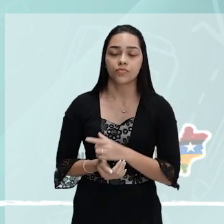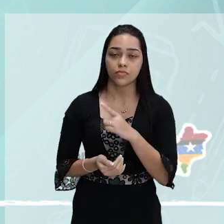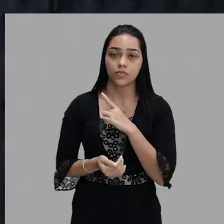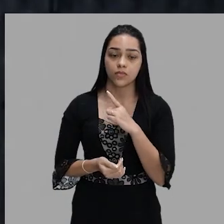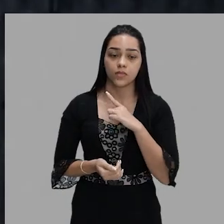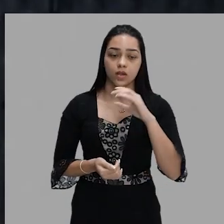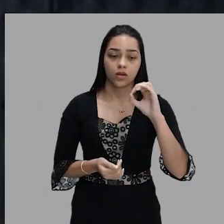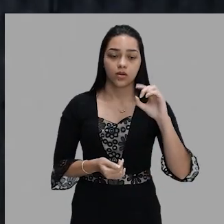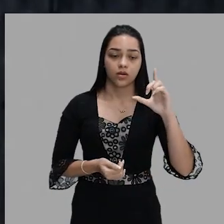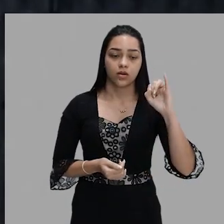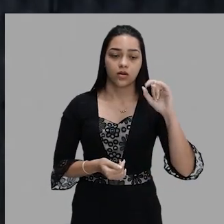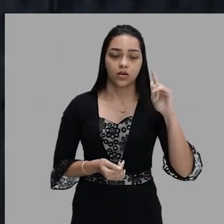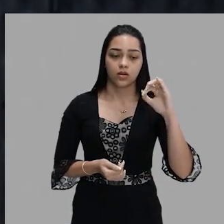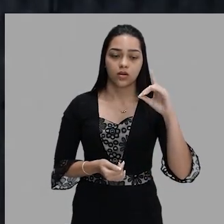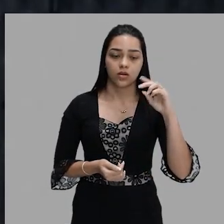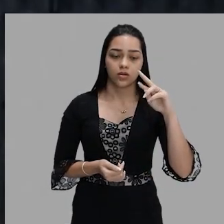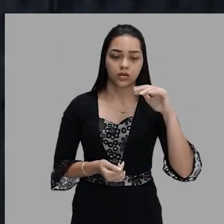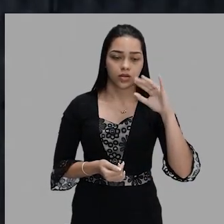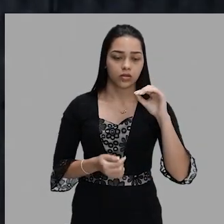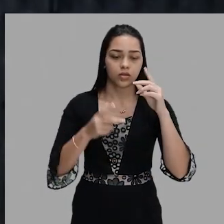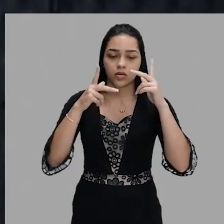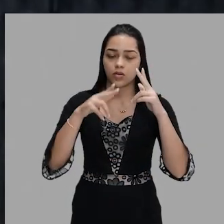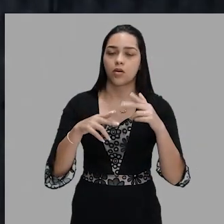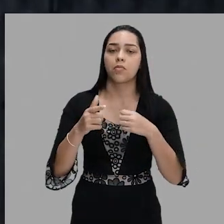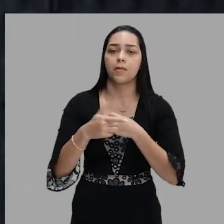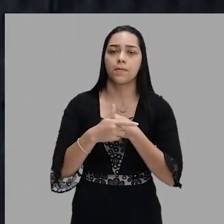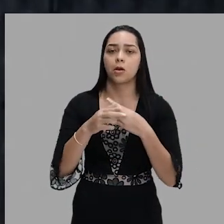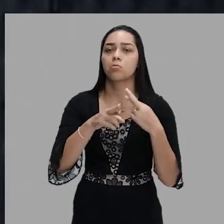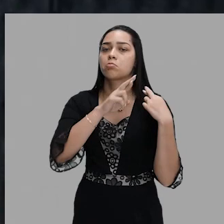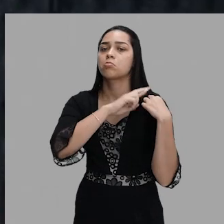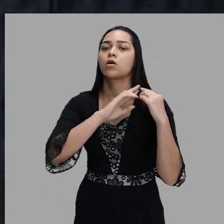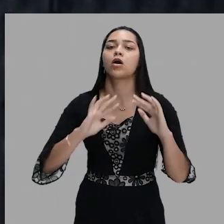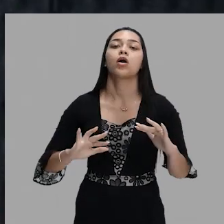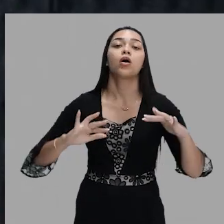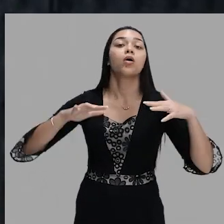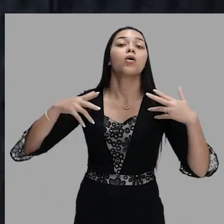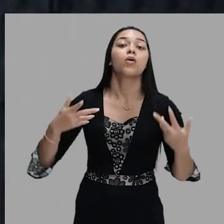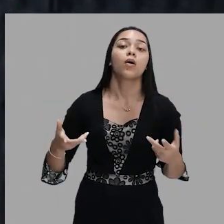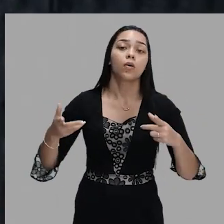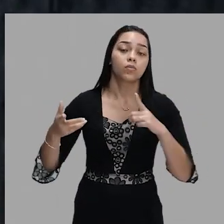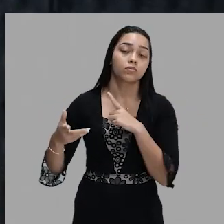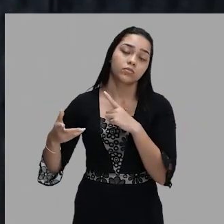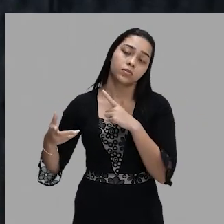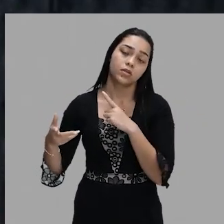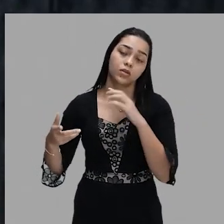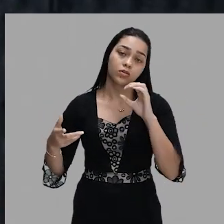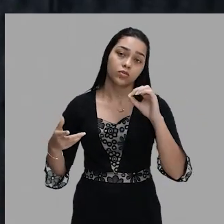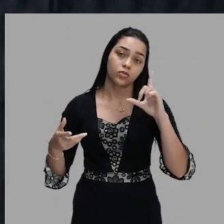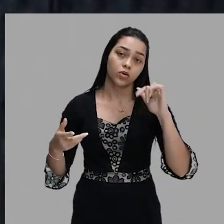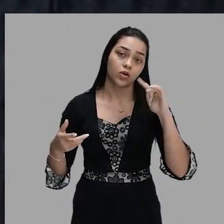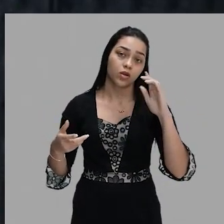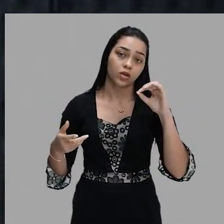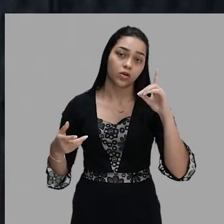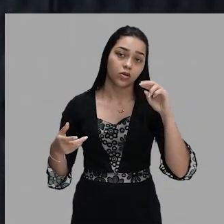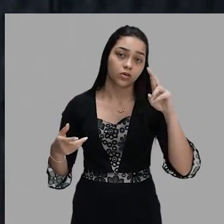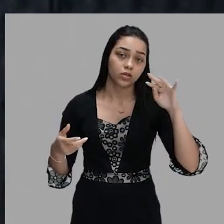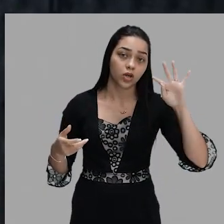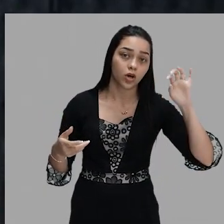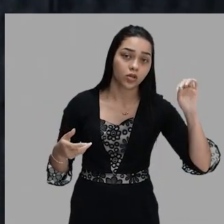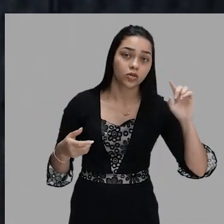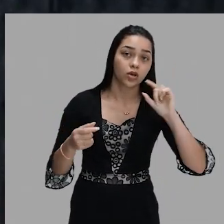os oligodendrócitos têm a mesma função. Qual é a função dos oligodendrócitos?